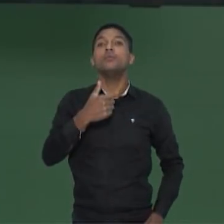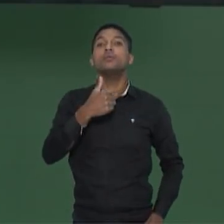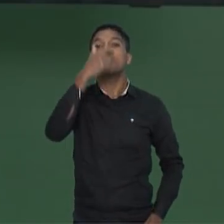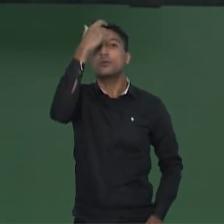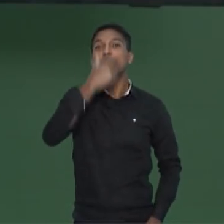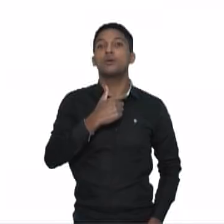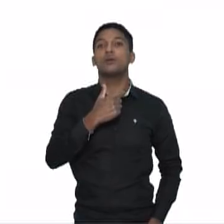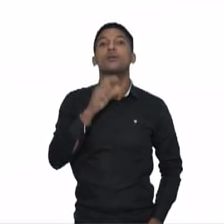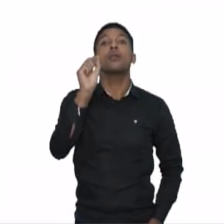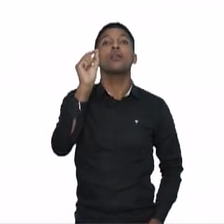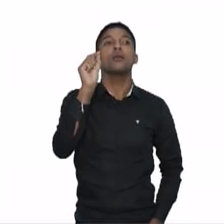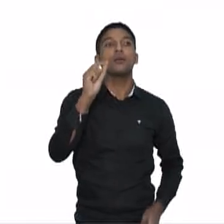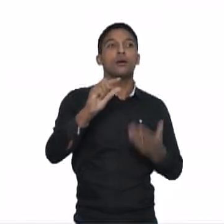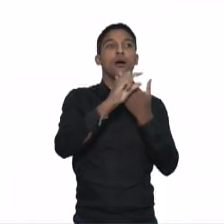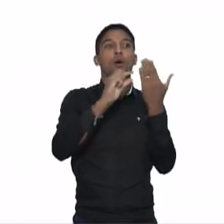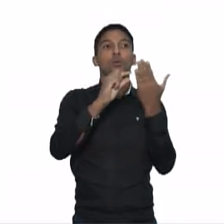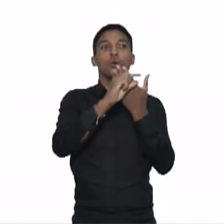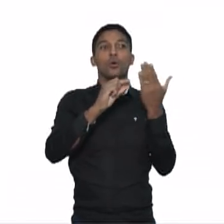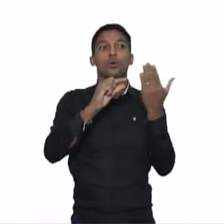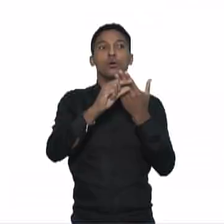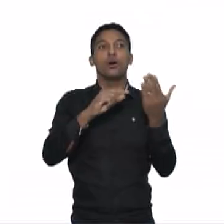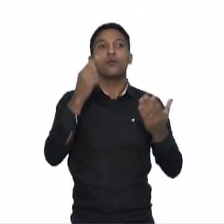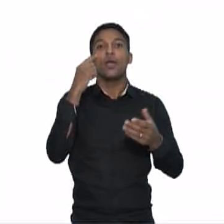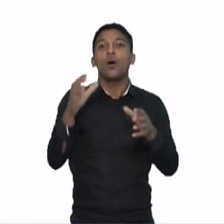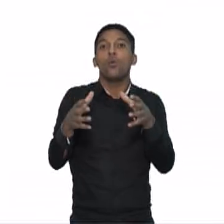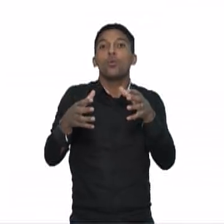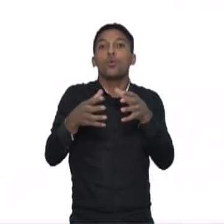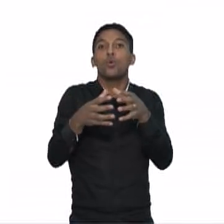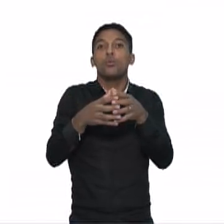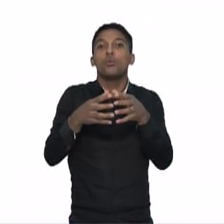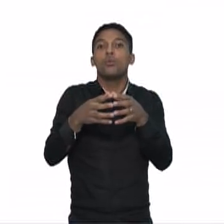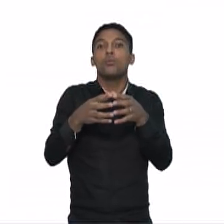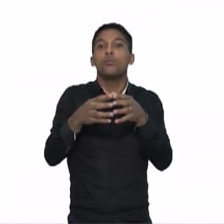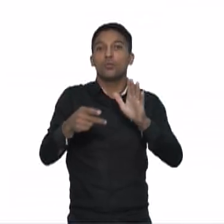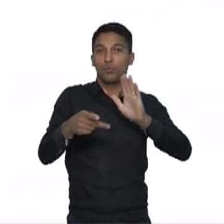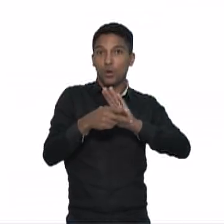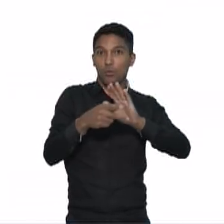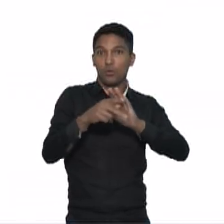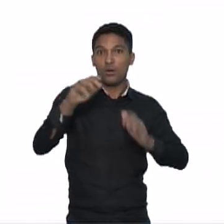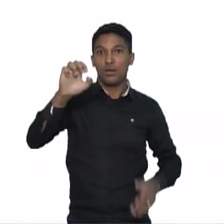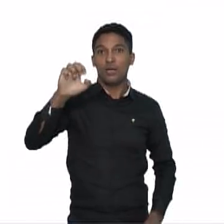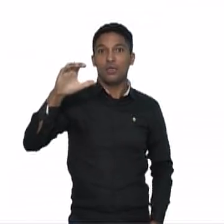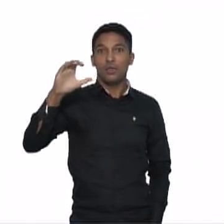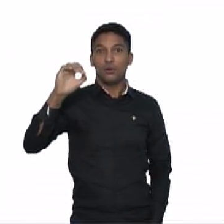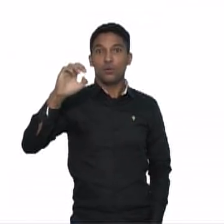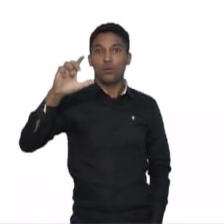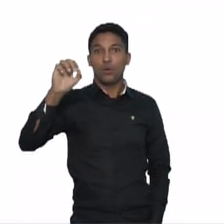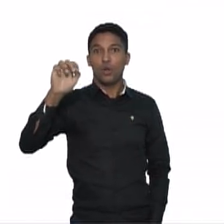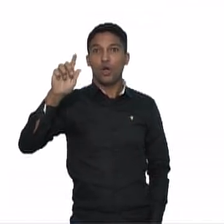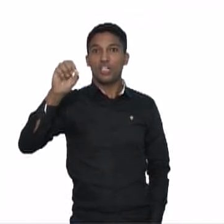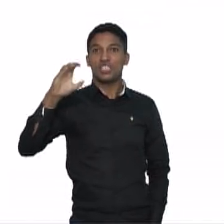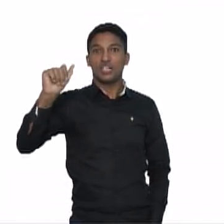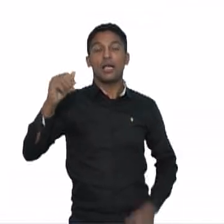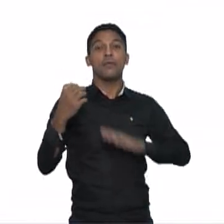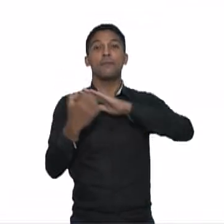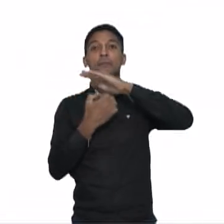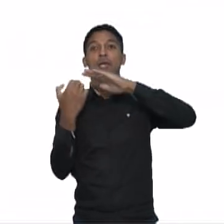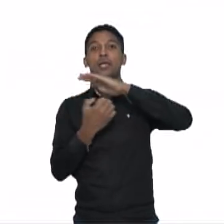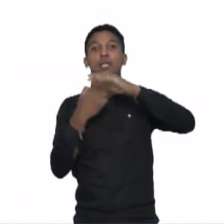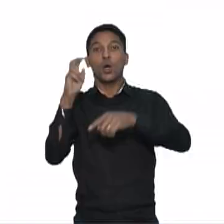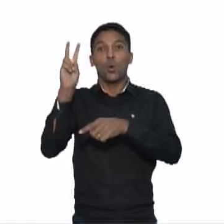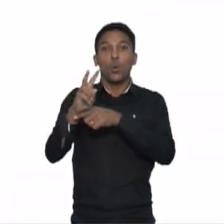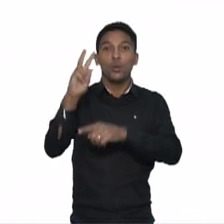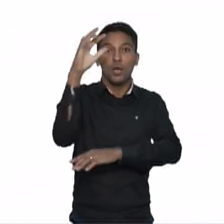essa mensagem é o Greenpeace, é uma entidade ecológica internacional. Veja também, ao lado do logotipo